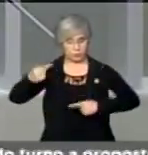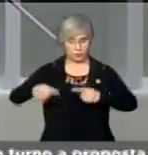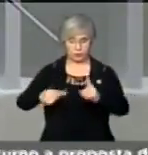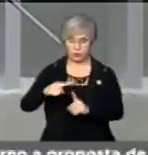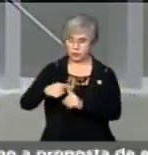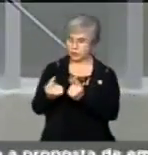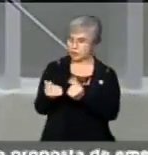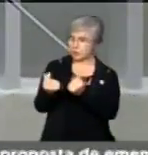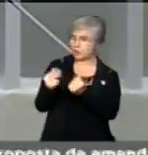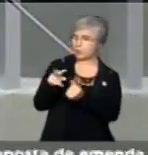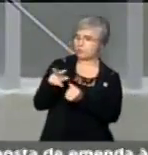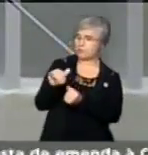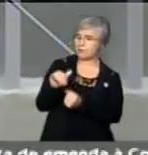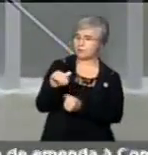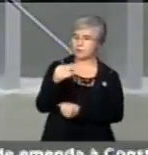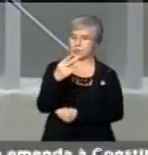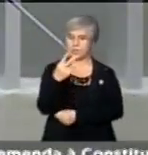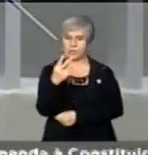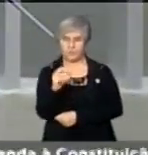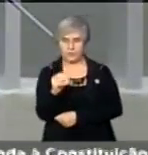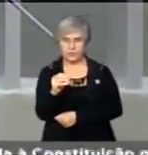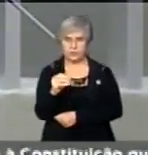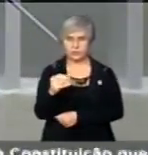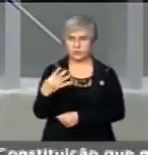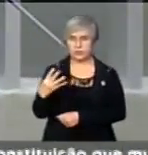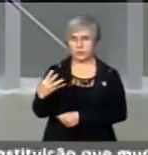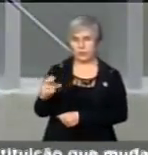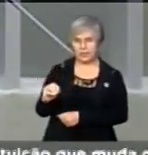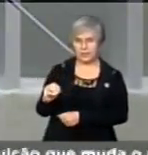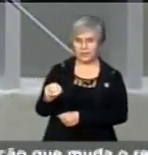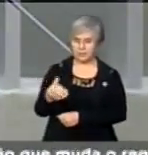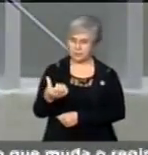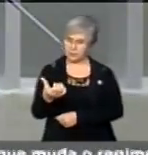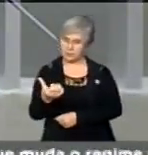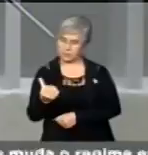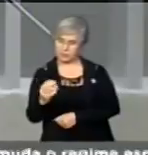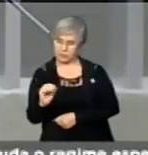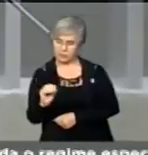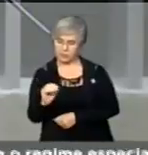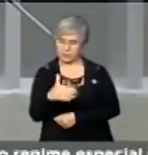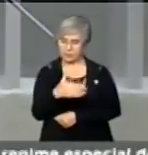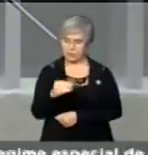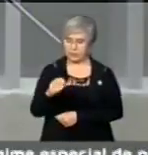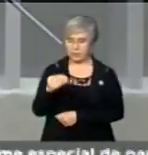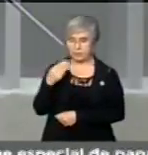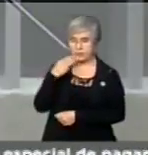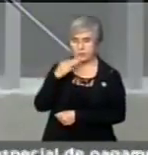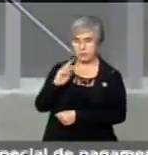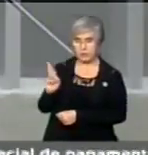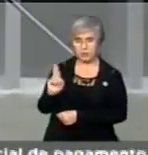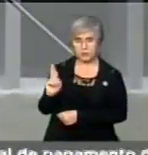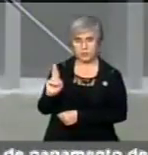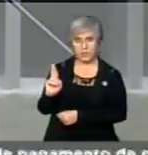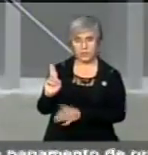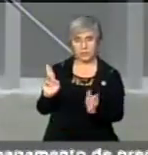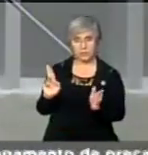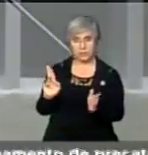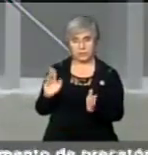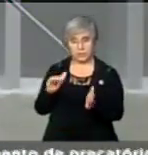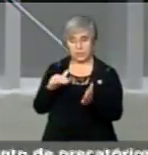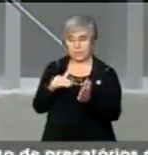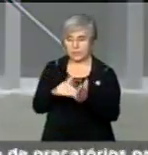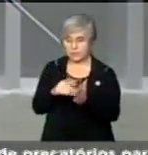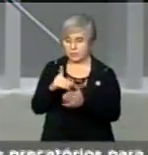superávit vai ser de 20, de 40, de 60 ou de 100 bilhões de reais, até o dia